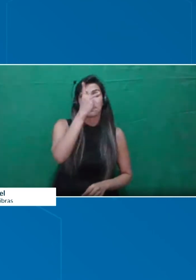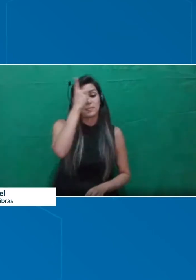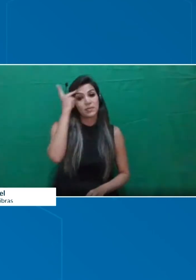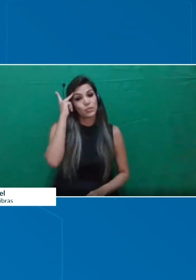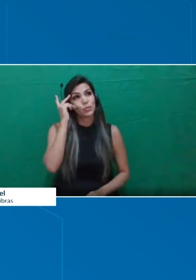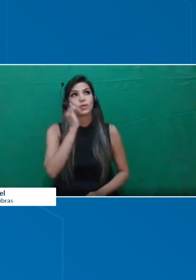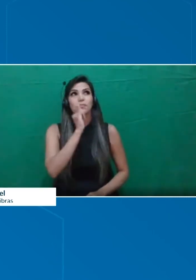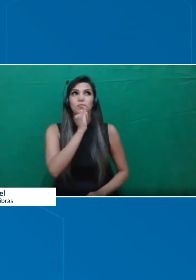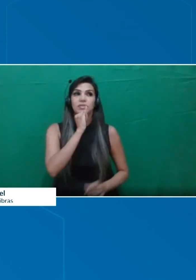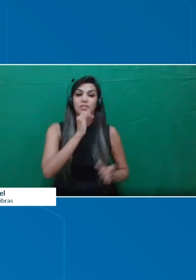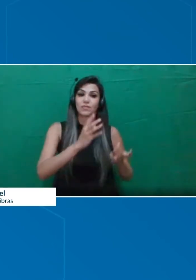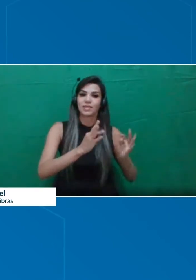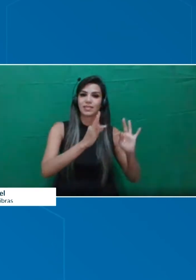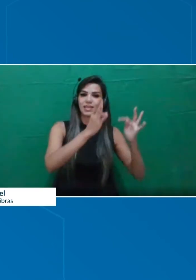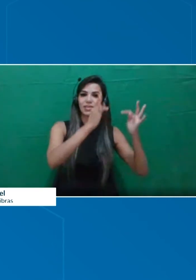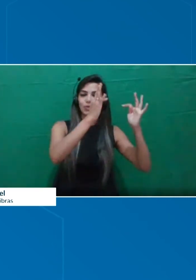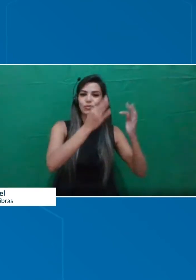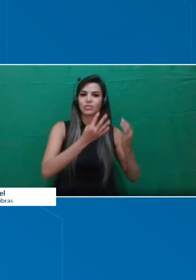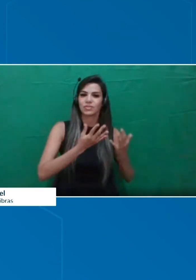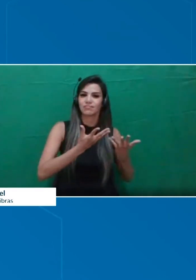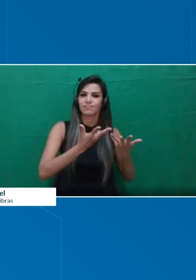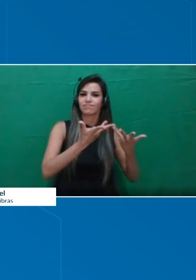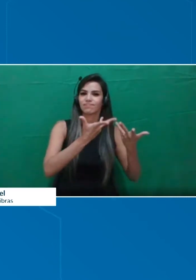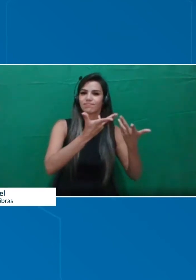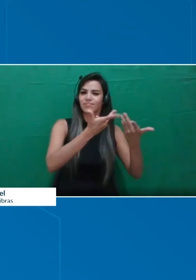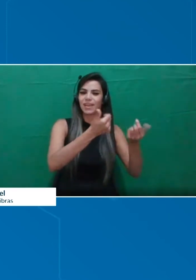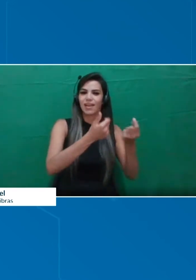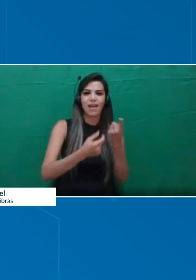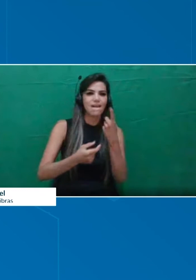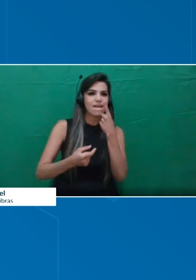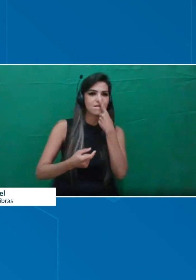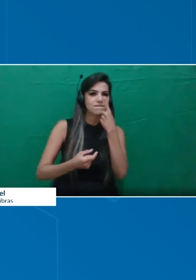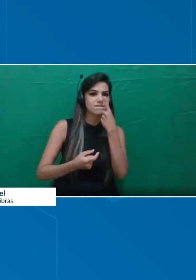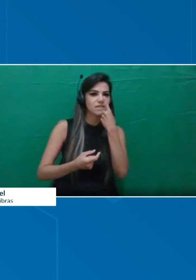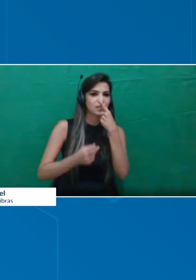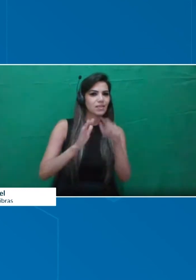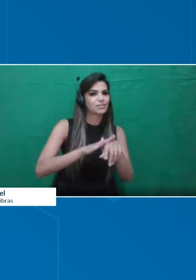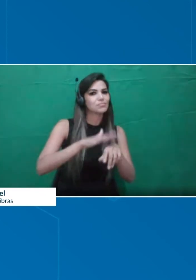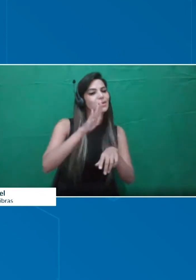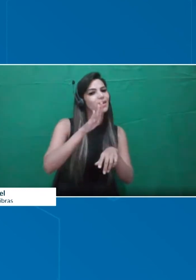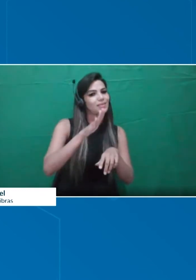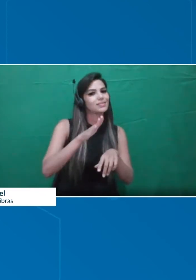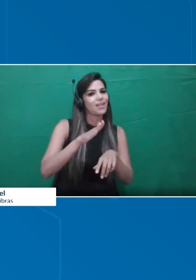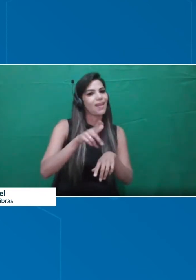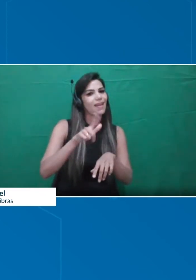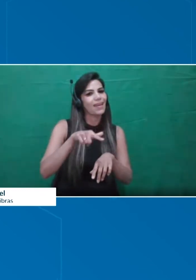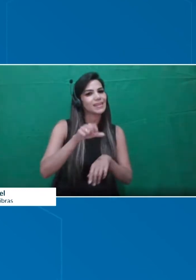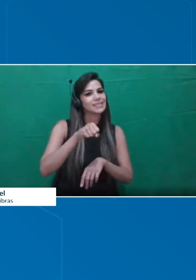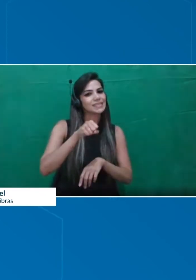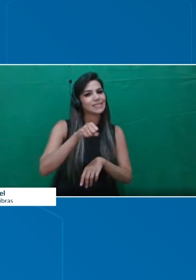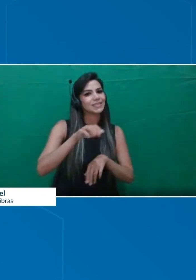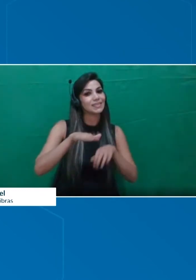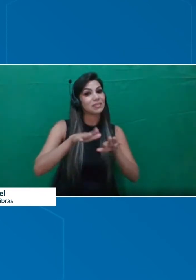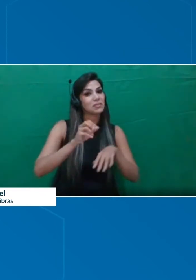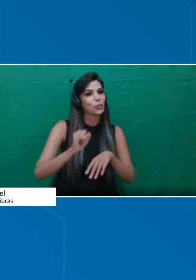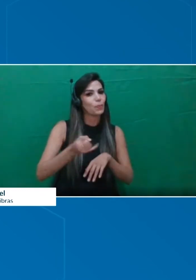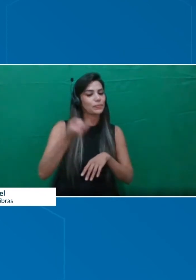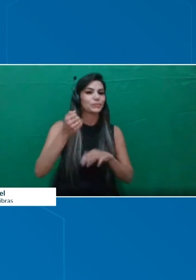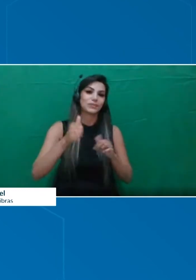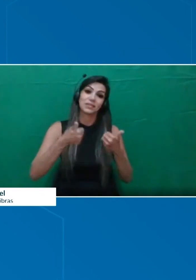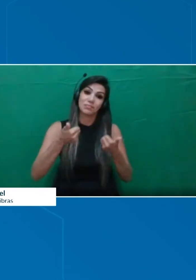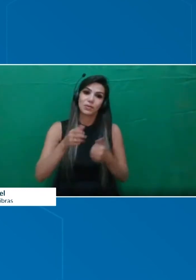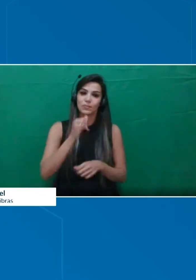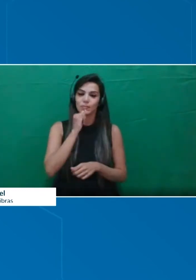vamos dizer assim, afinidade com tecnologia, tem um espaço extraordinário, né? Nós temos, por exemplo, o curso